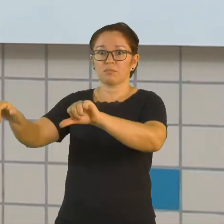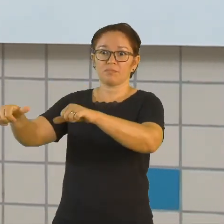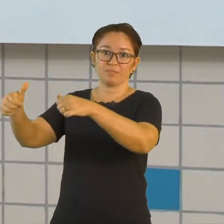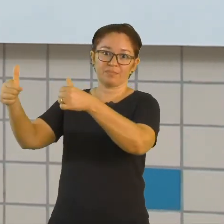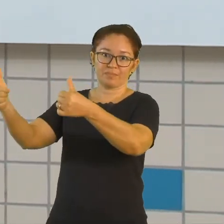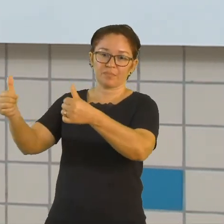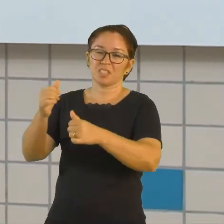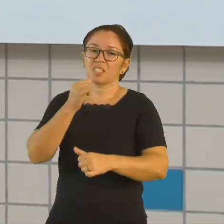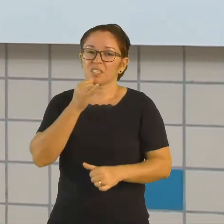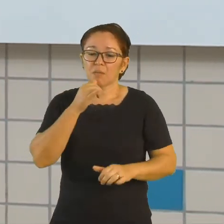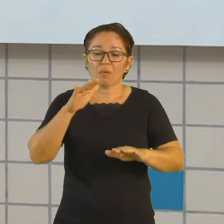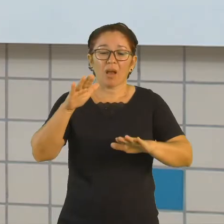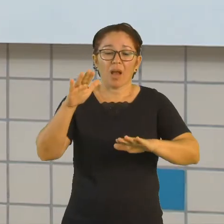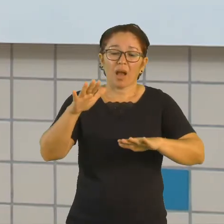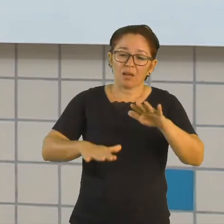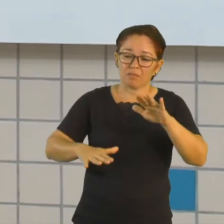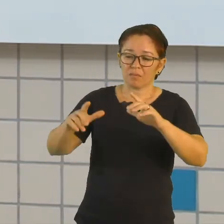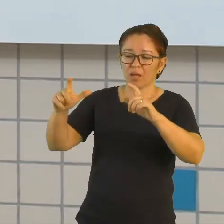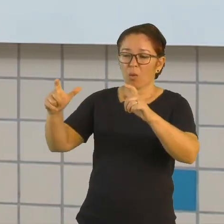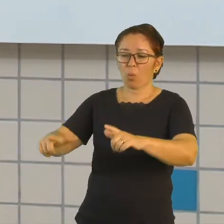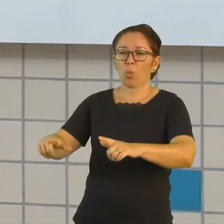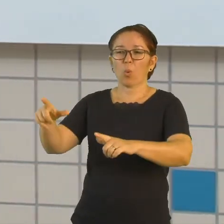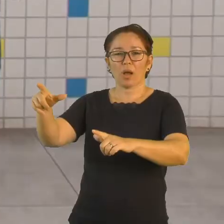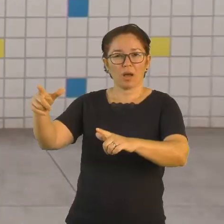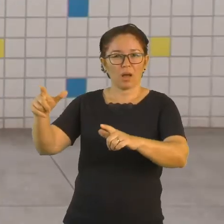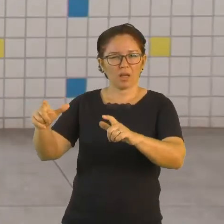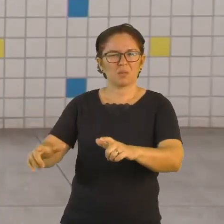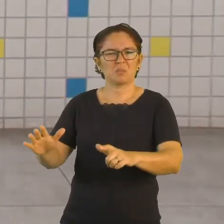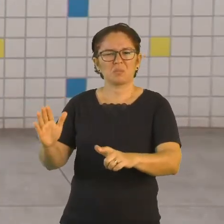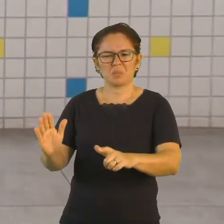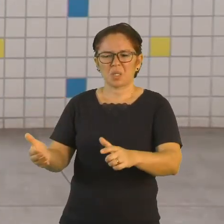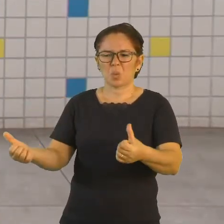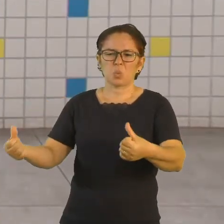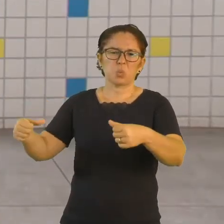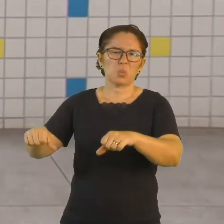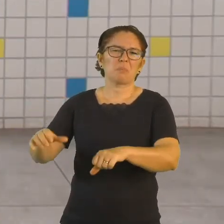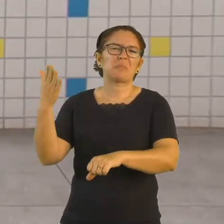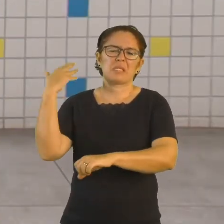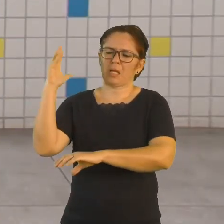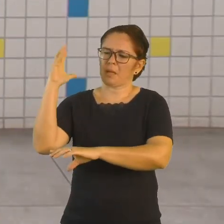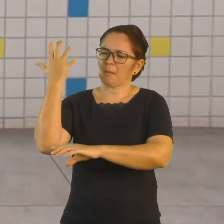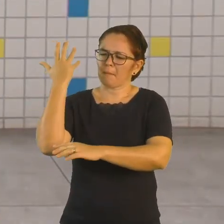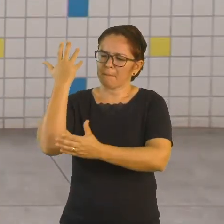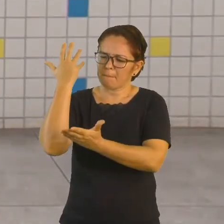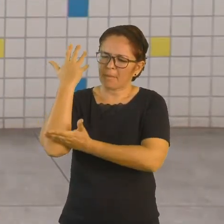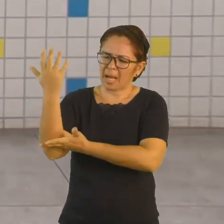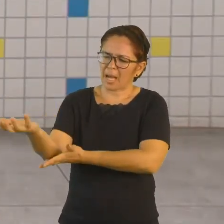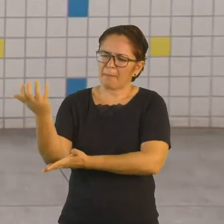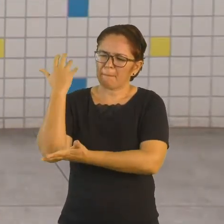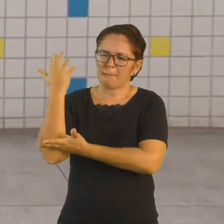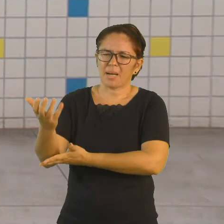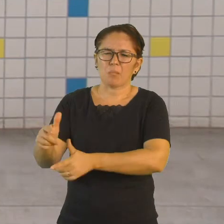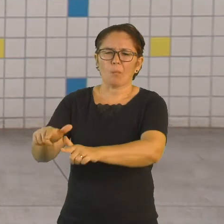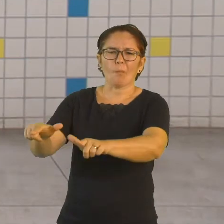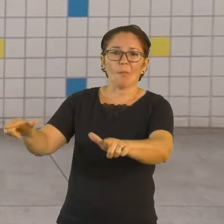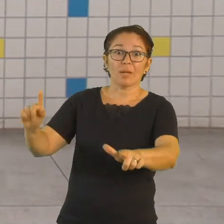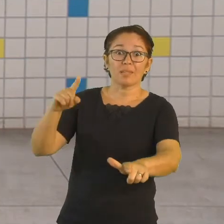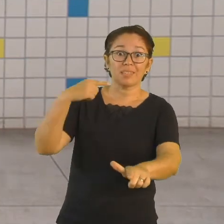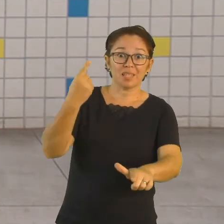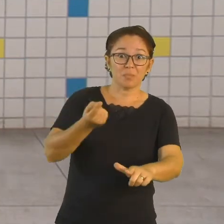um bioma, de uma floresta, com o reflorestamento, Tudo isso entra na ideia